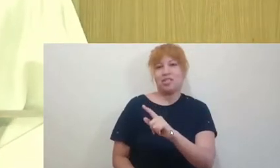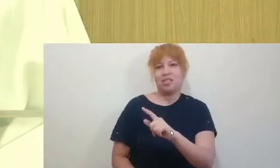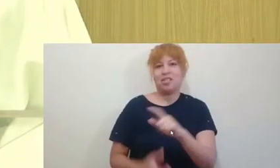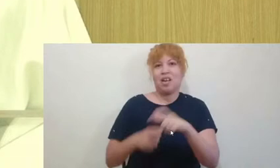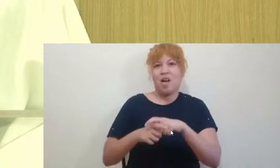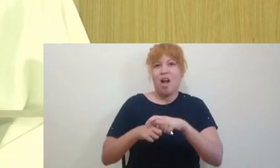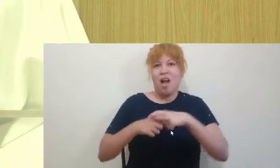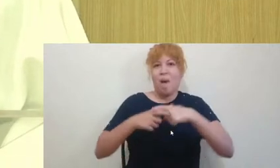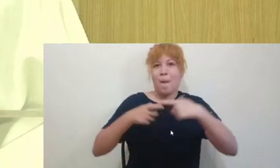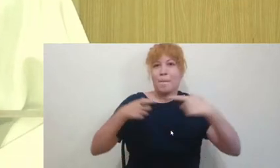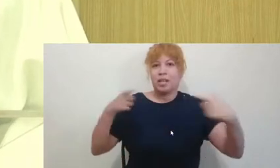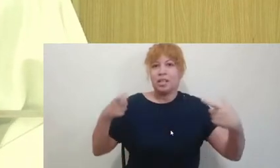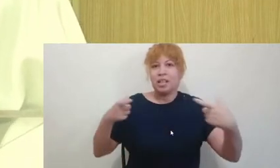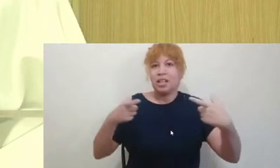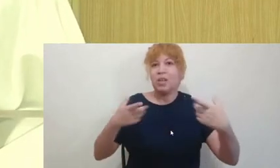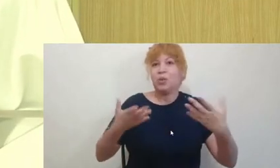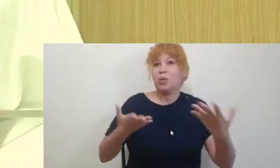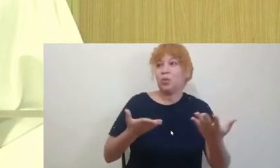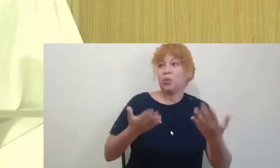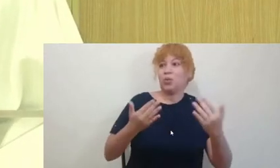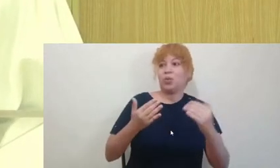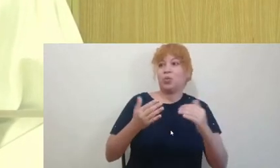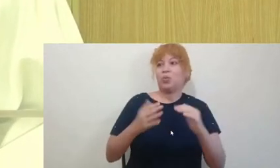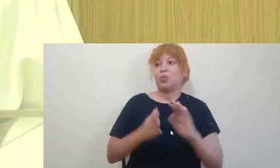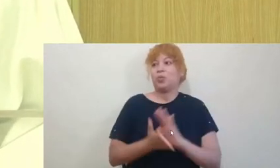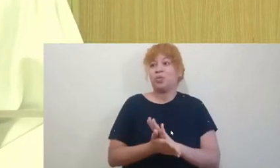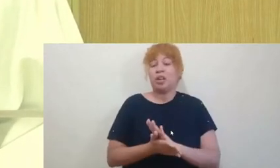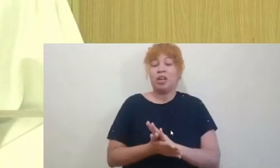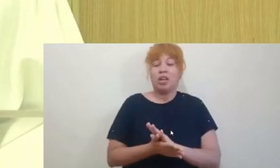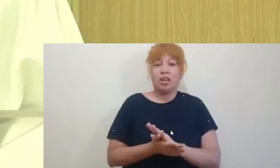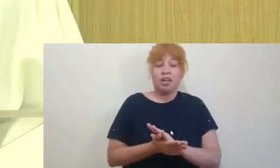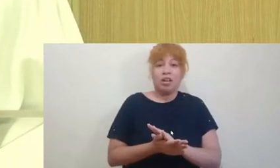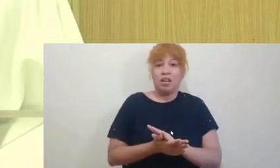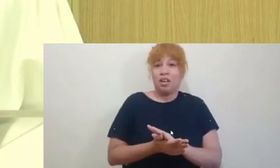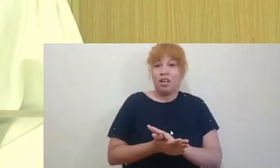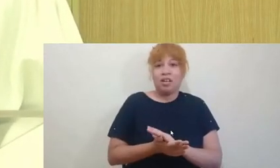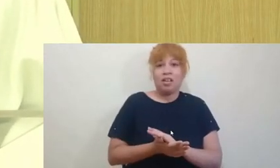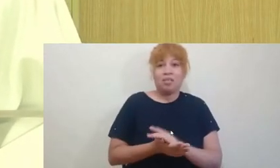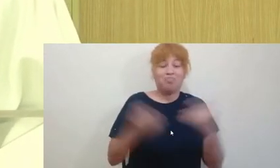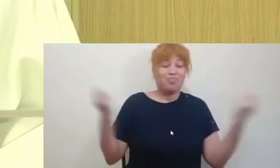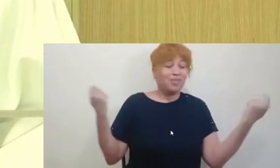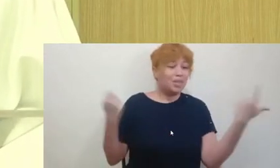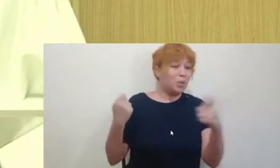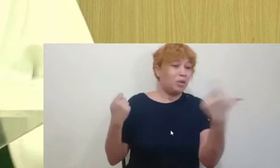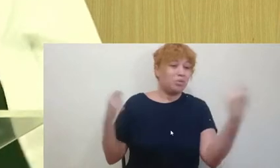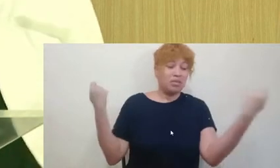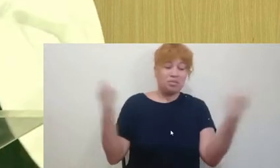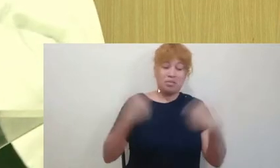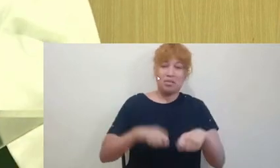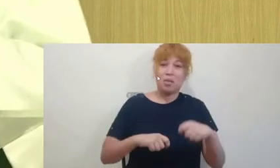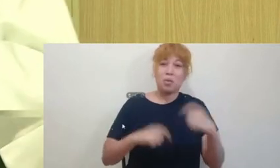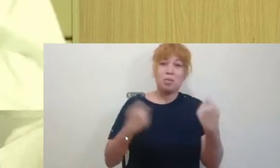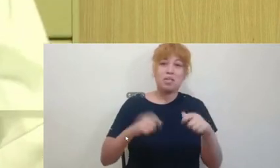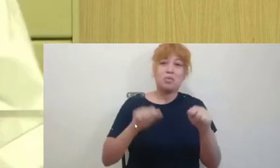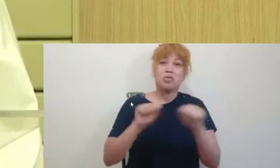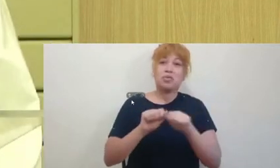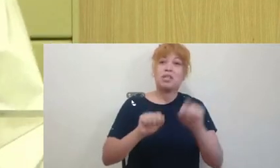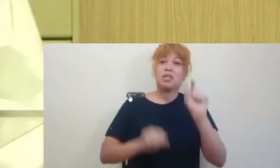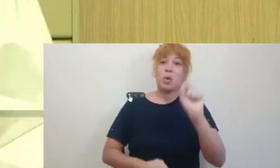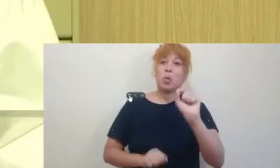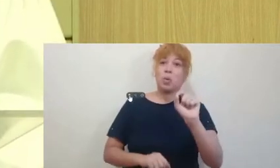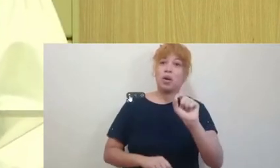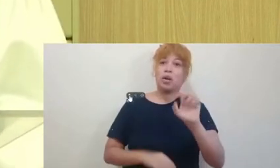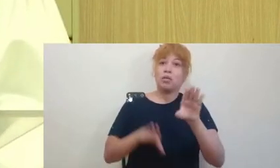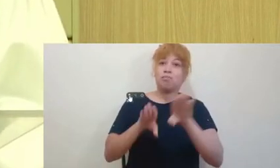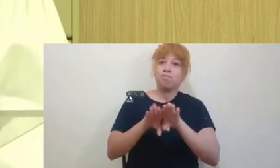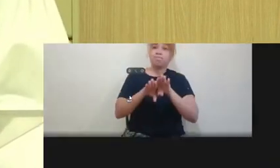areia mais igualitário, onde todo mundo possa brincar e construir suas vidas. A segunda mensagem